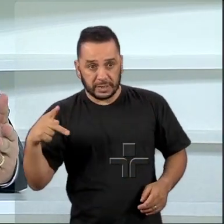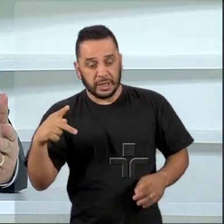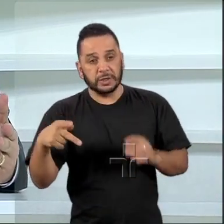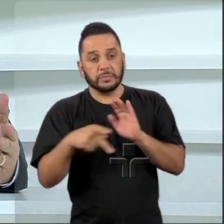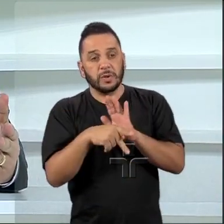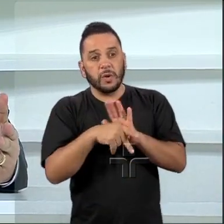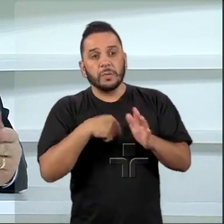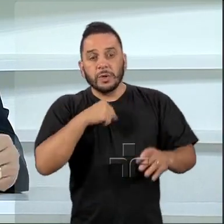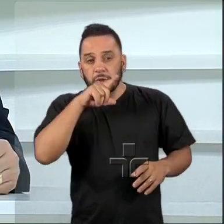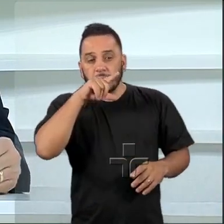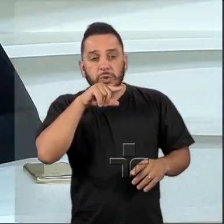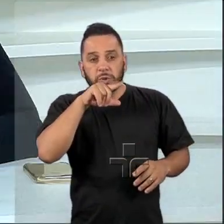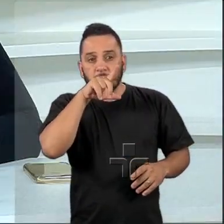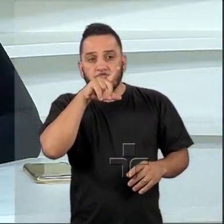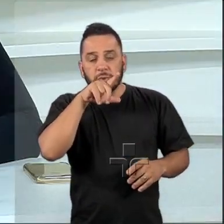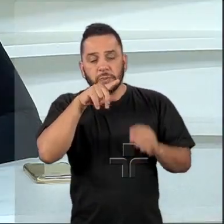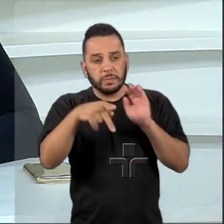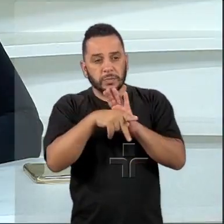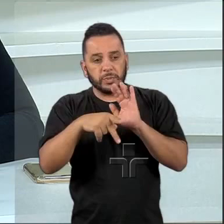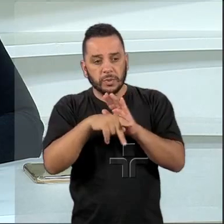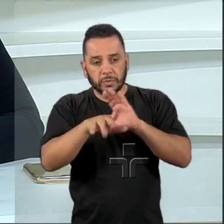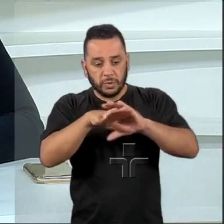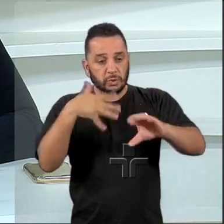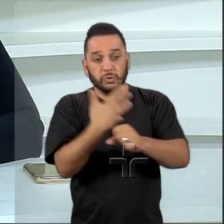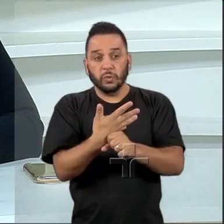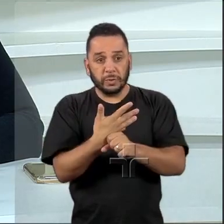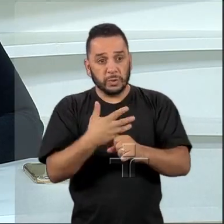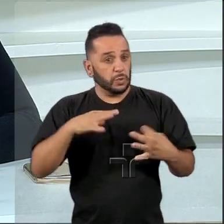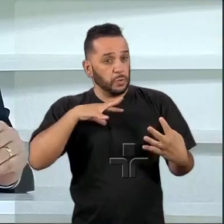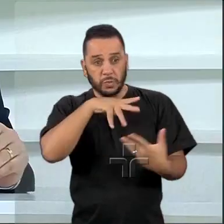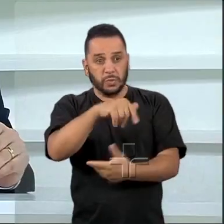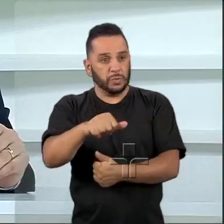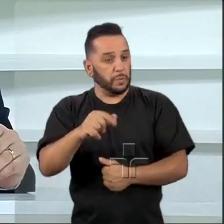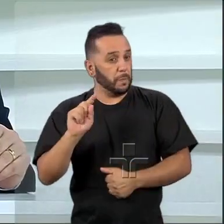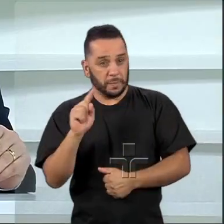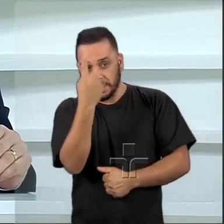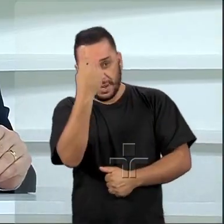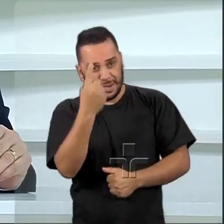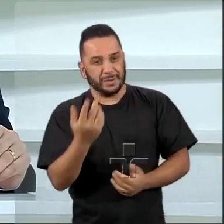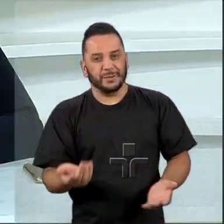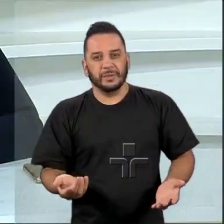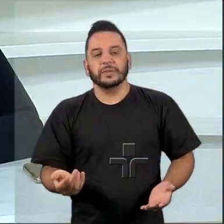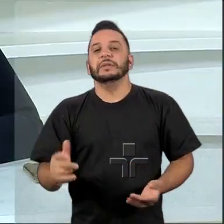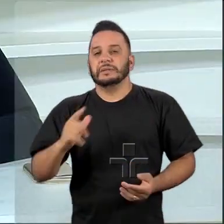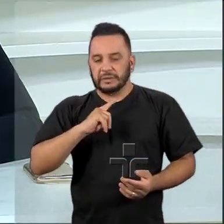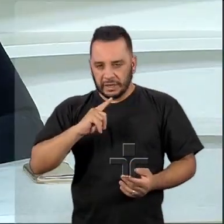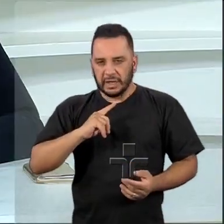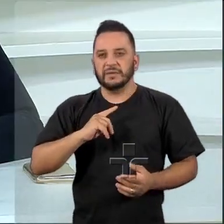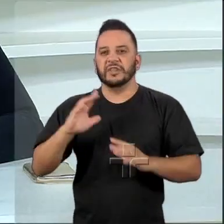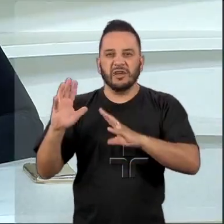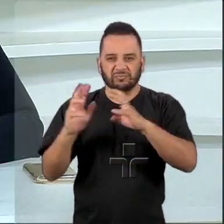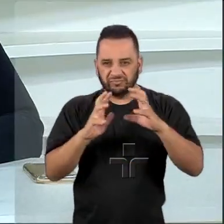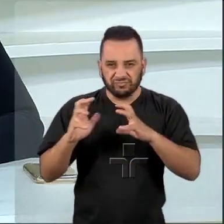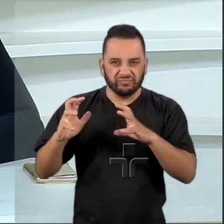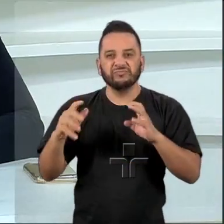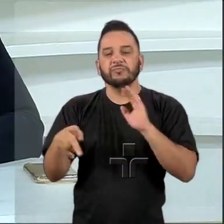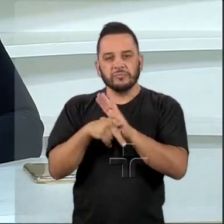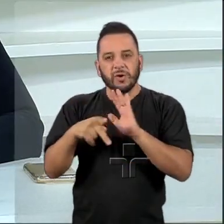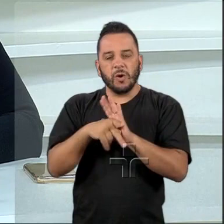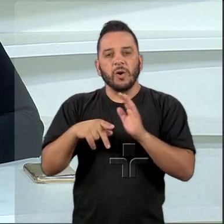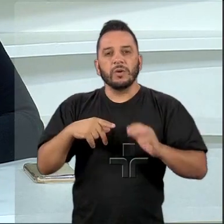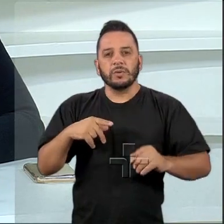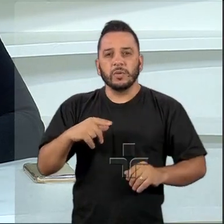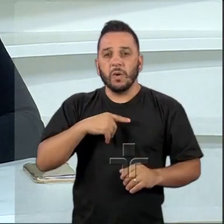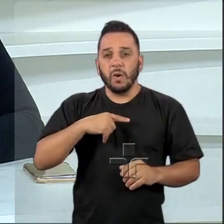articulista do Nexo falou. Aquelas primeiro brigas... youtuber eleito presidente. Aquelas brigas com o Jean Willis, que aliás ficou fora, né? Não